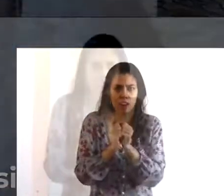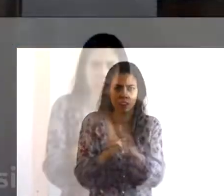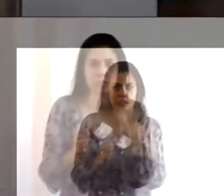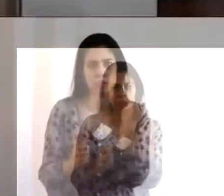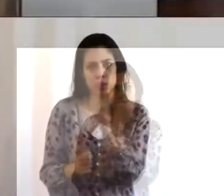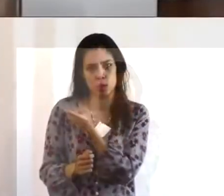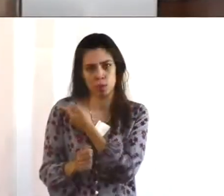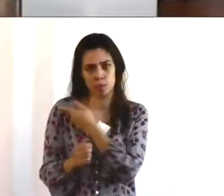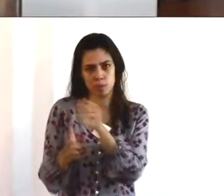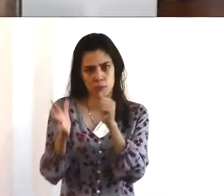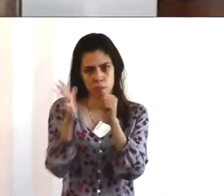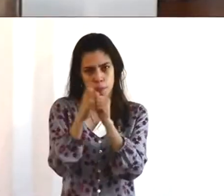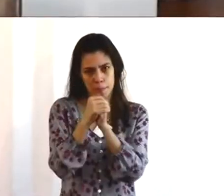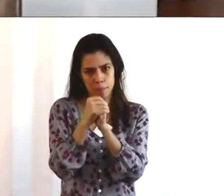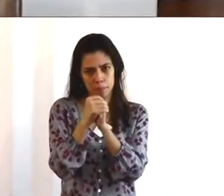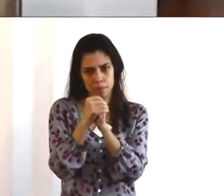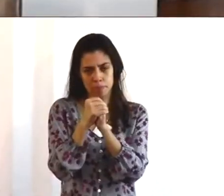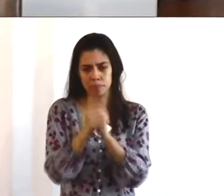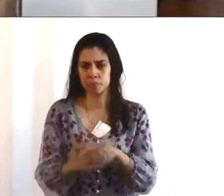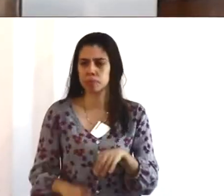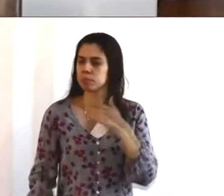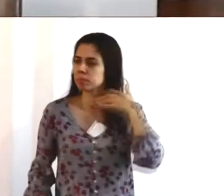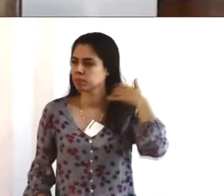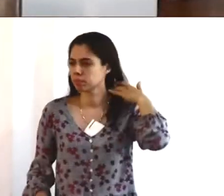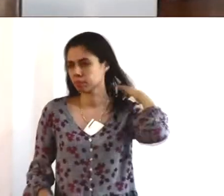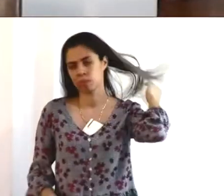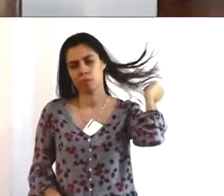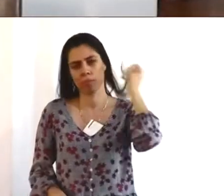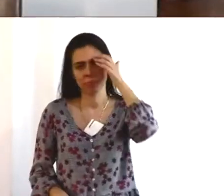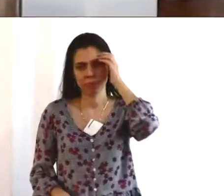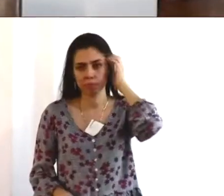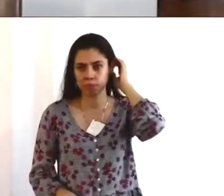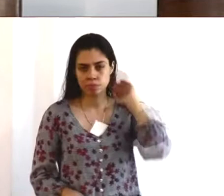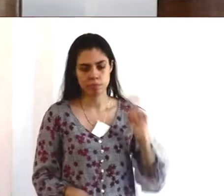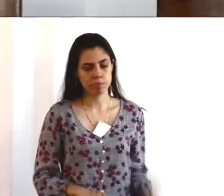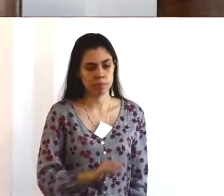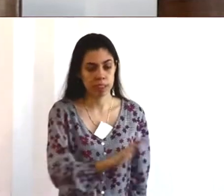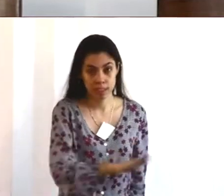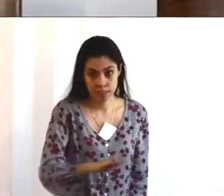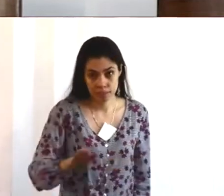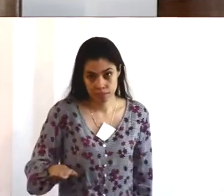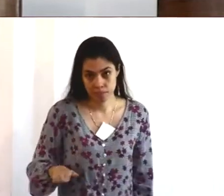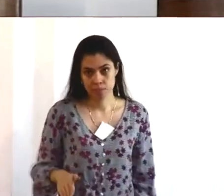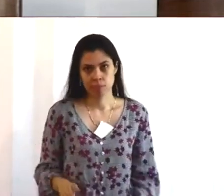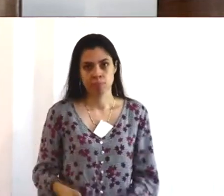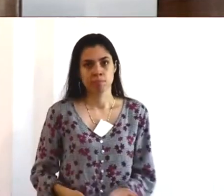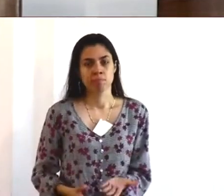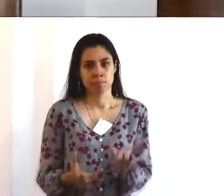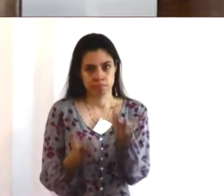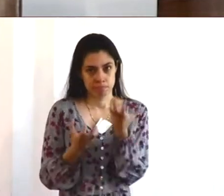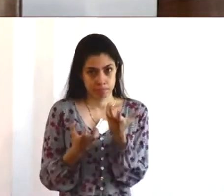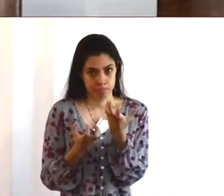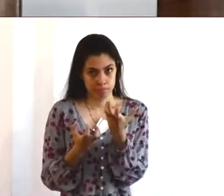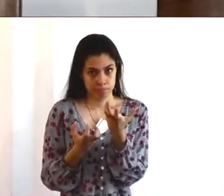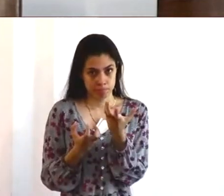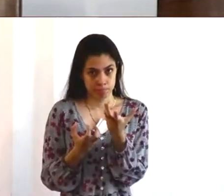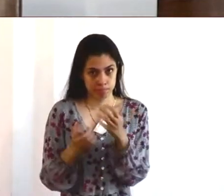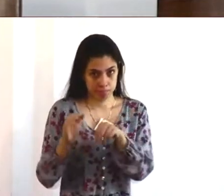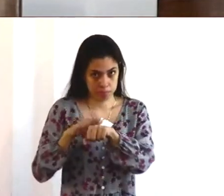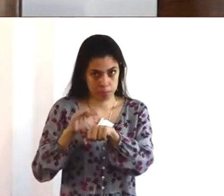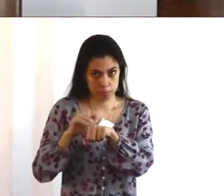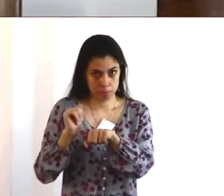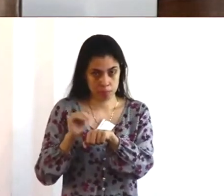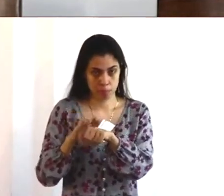Crianças, quero pedir para que vocês façam um desenho, e agora eu vou precisar da sua